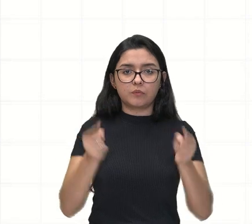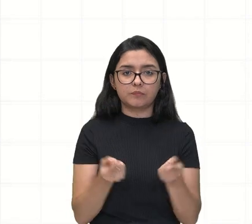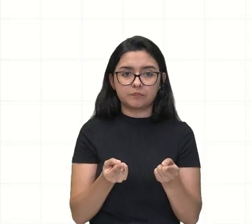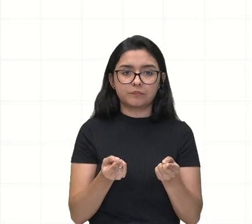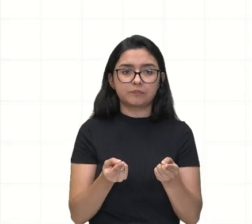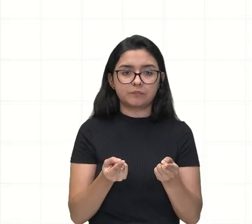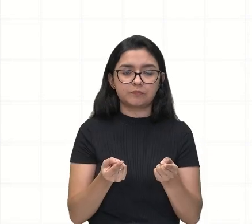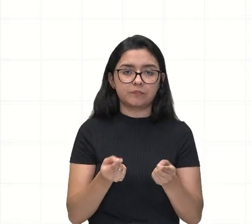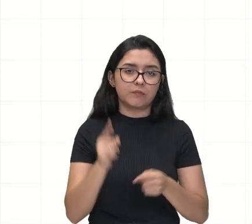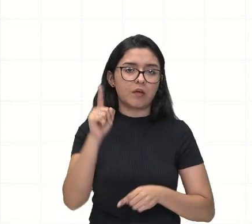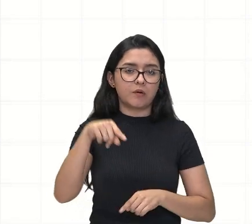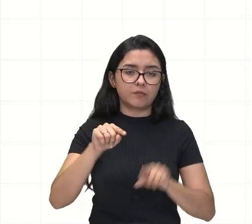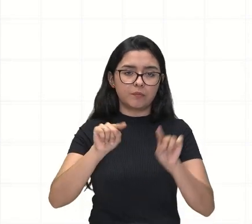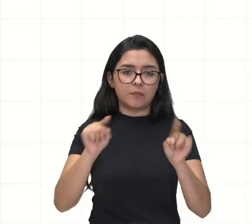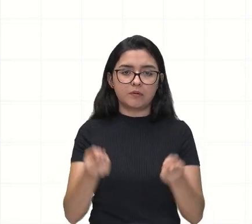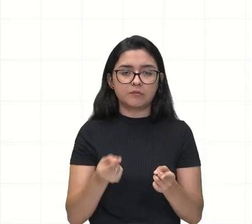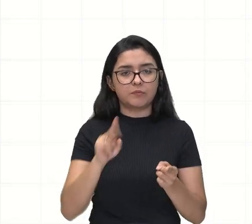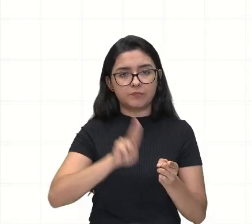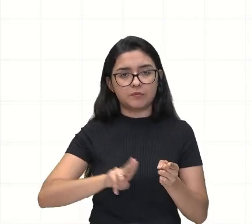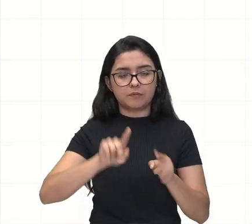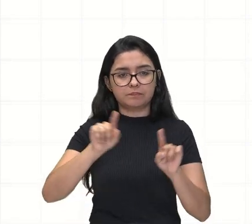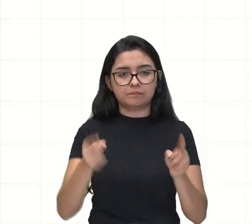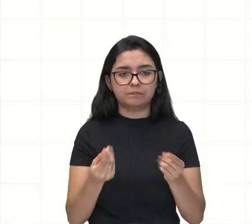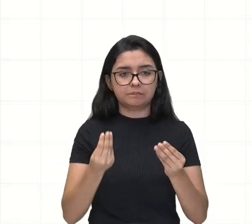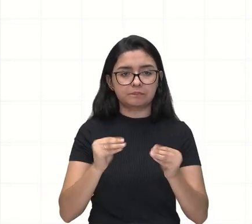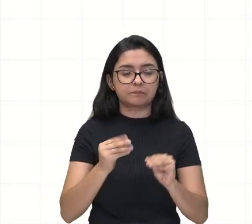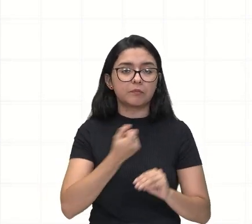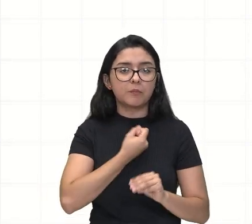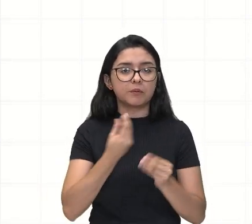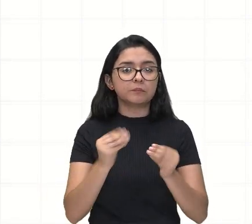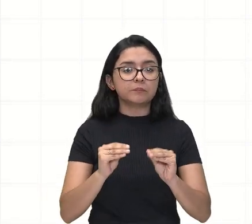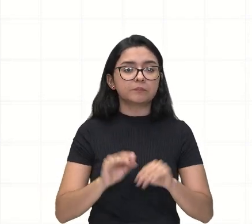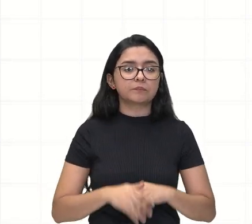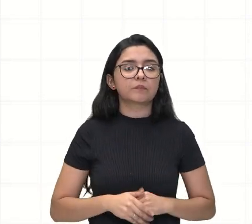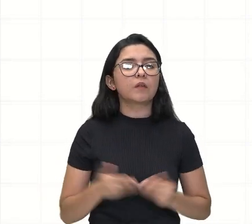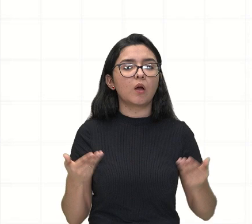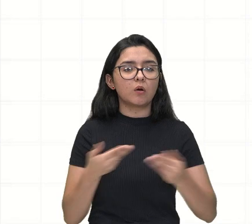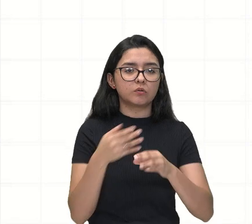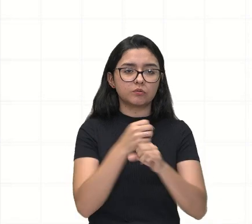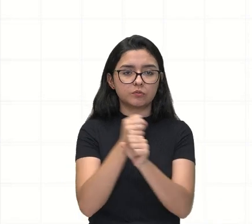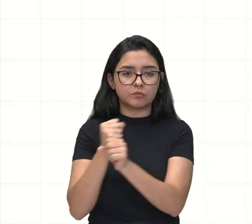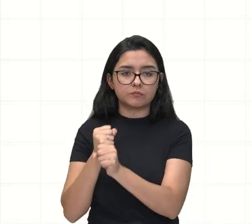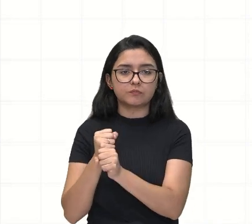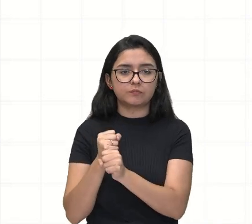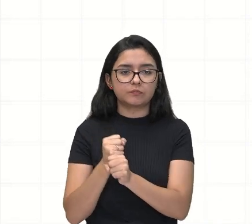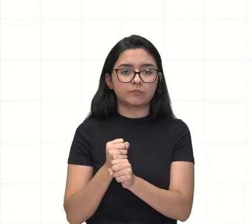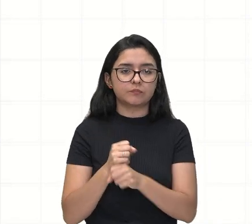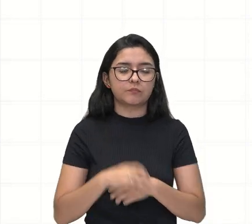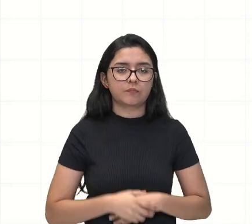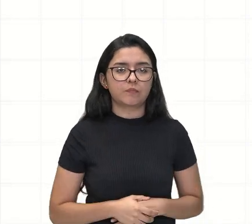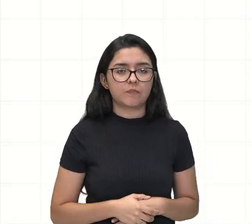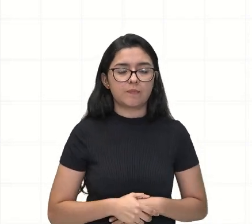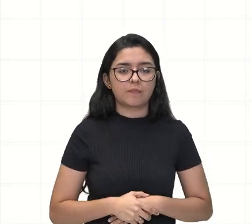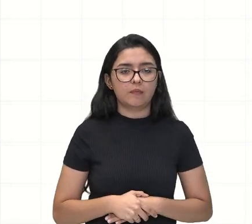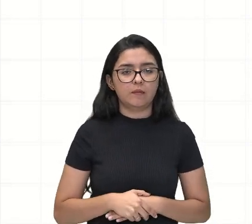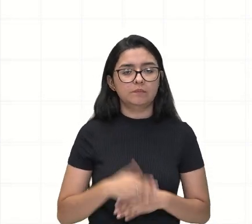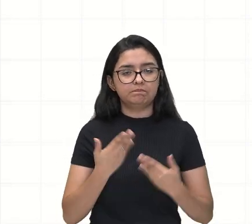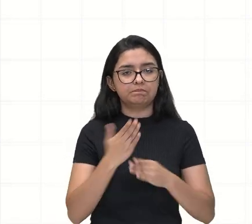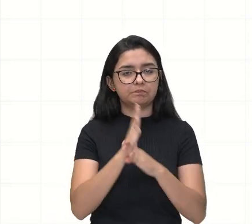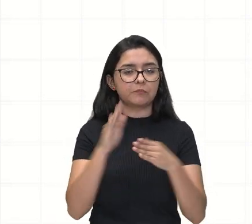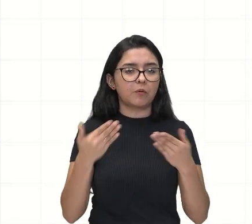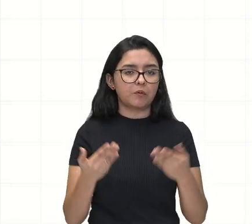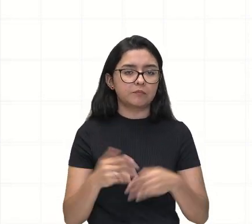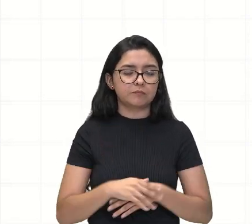reunião, nesse caso o parêntese, tá bom? E aí, pessoal, é só resolver essa equação para a gente determinar, né,